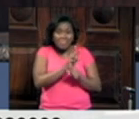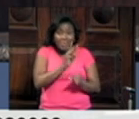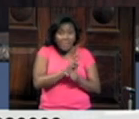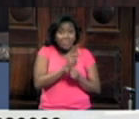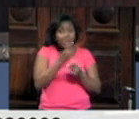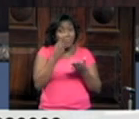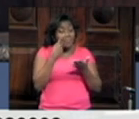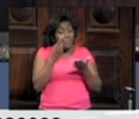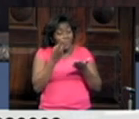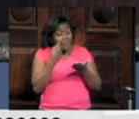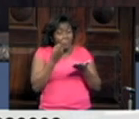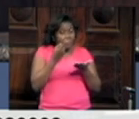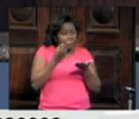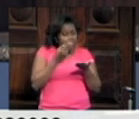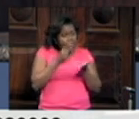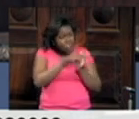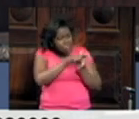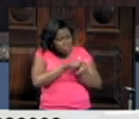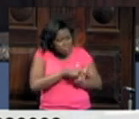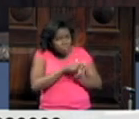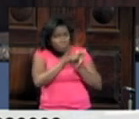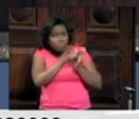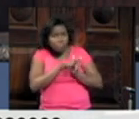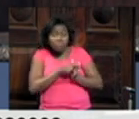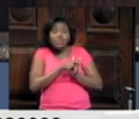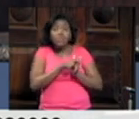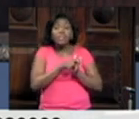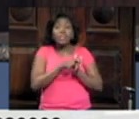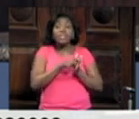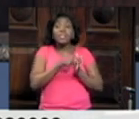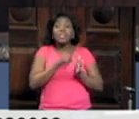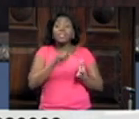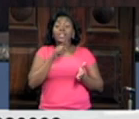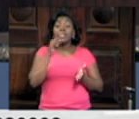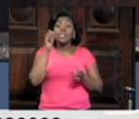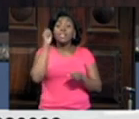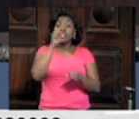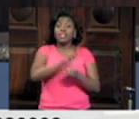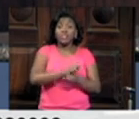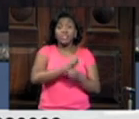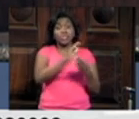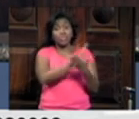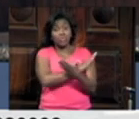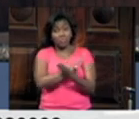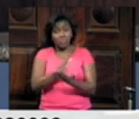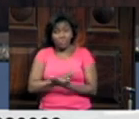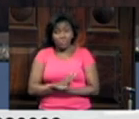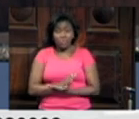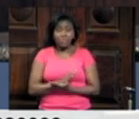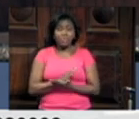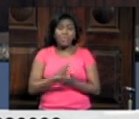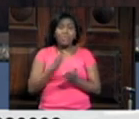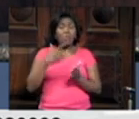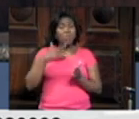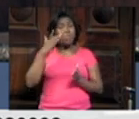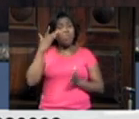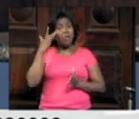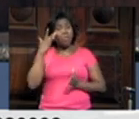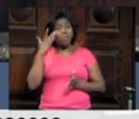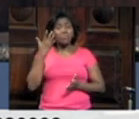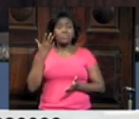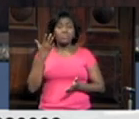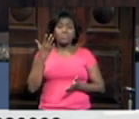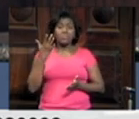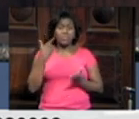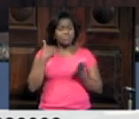tem viabilidade econômica de rescindir algum. Mas o que